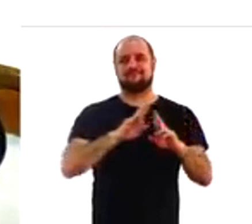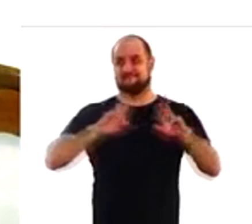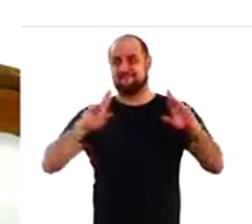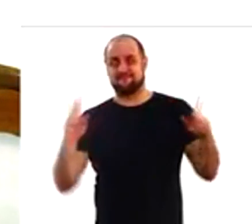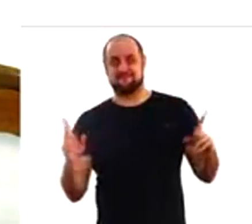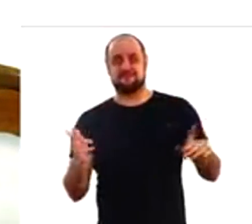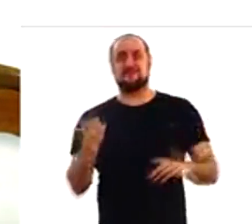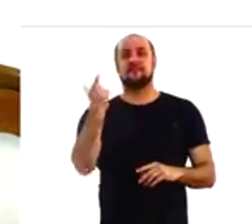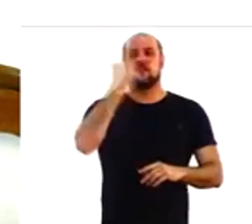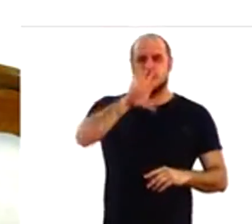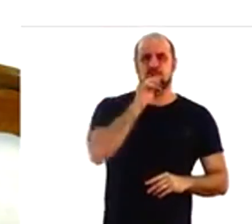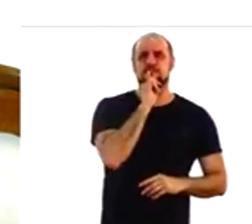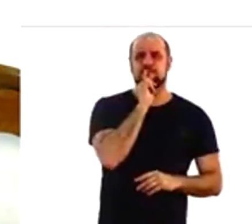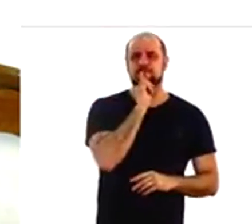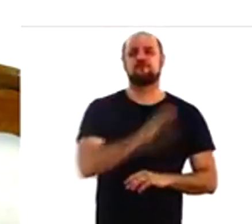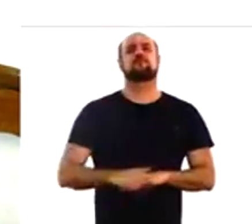uma ilustração